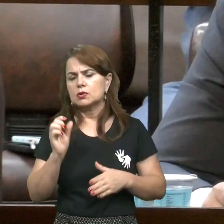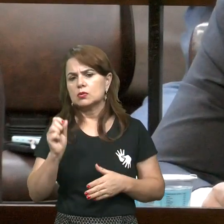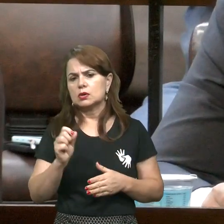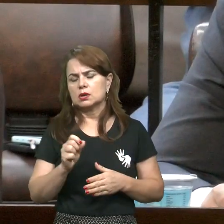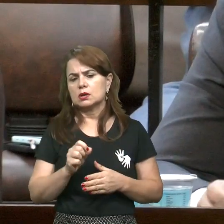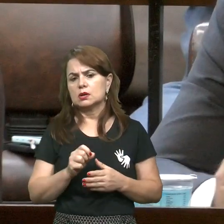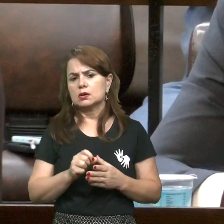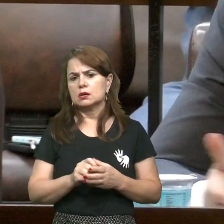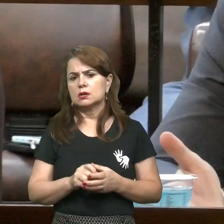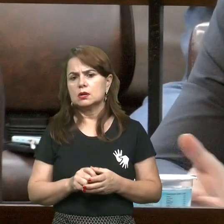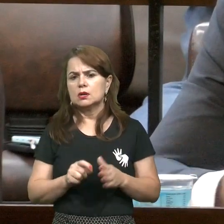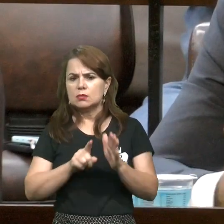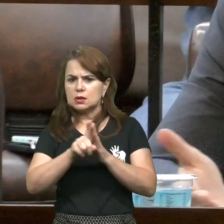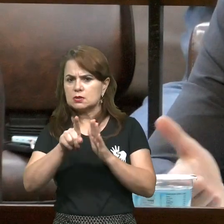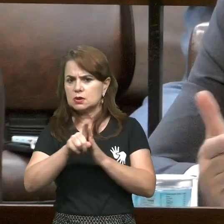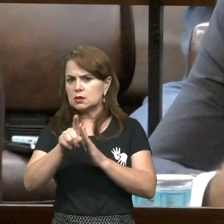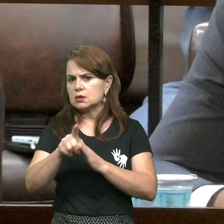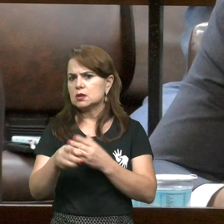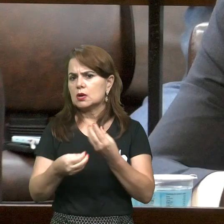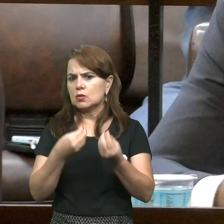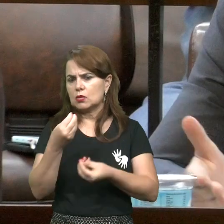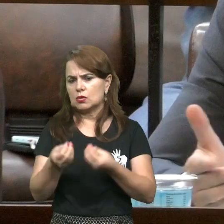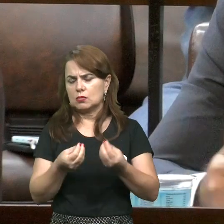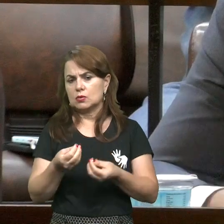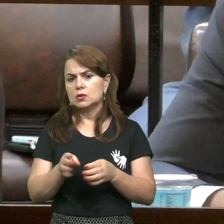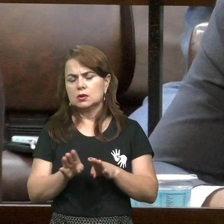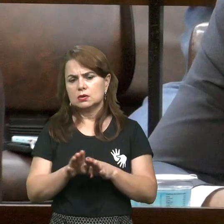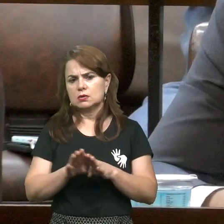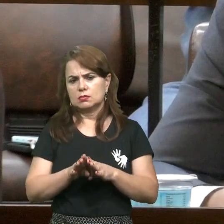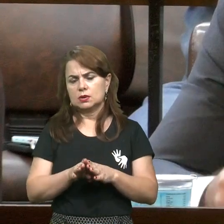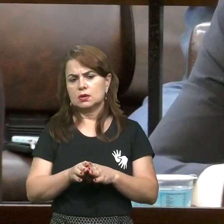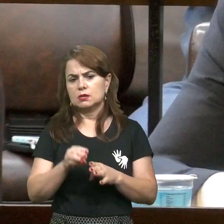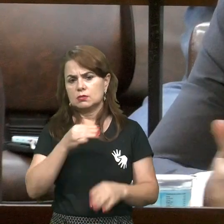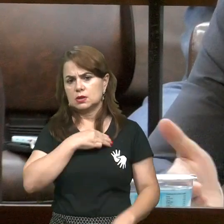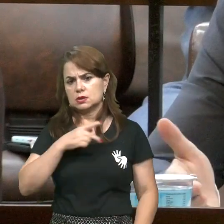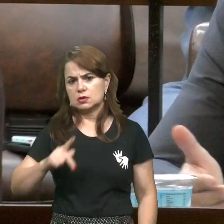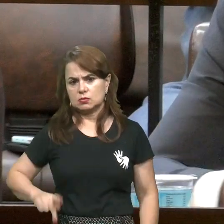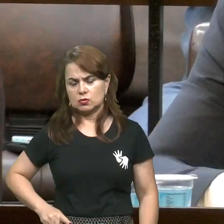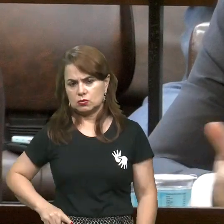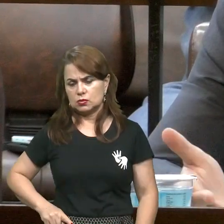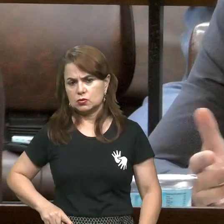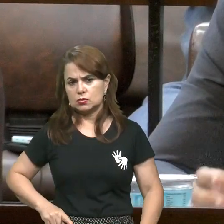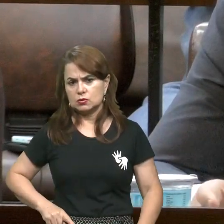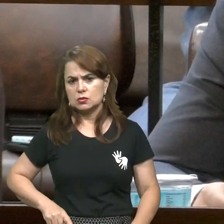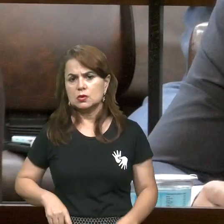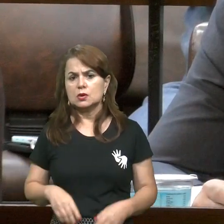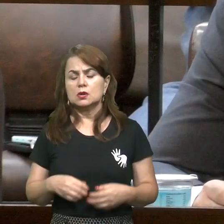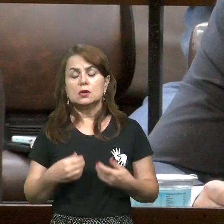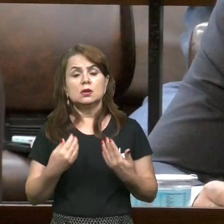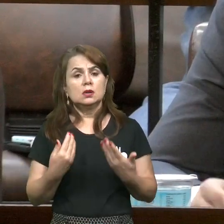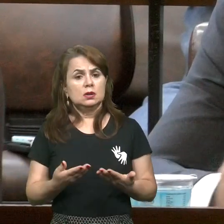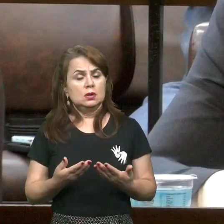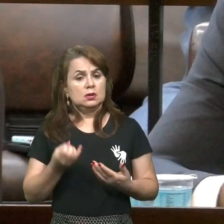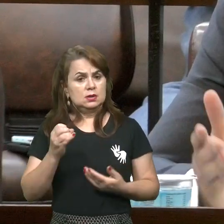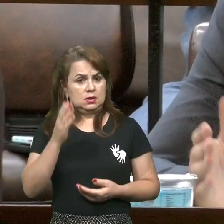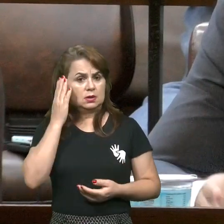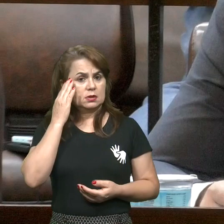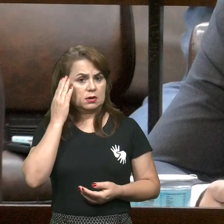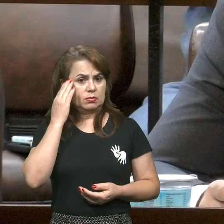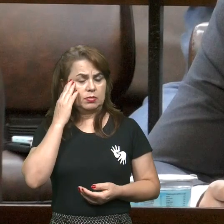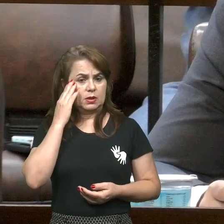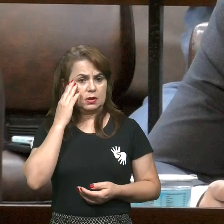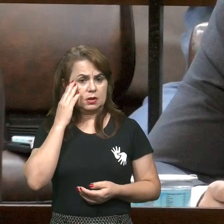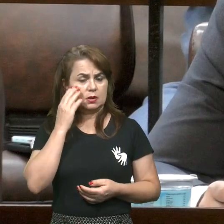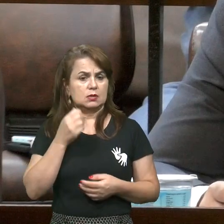por exemplo. E, da mesma maneira, o Ministério Público Estadual, dentro da sua área de competência. Se eles entenderem que há elementos para isso,